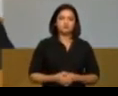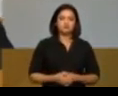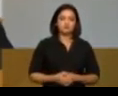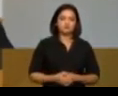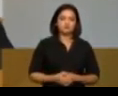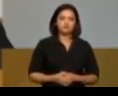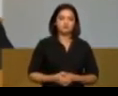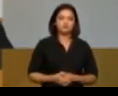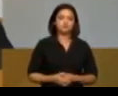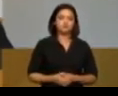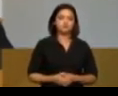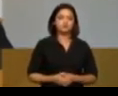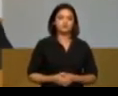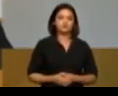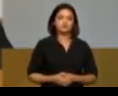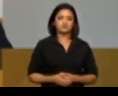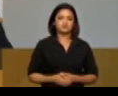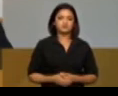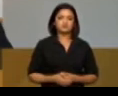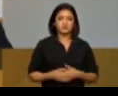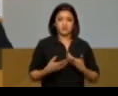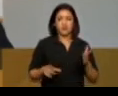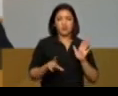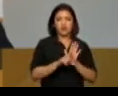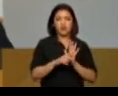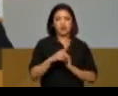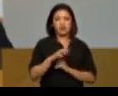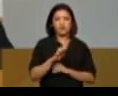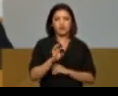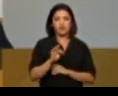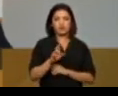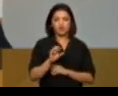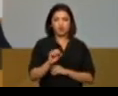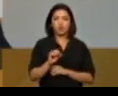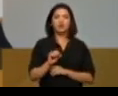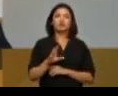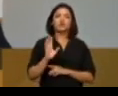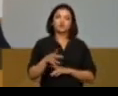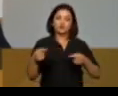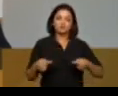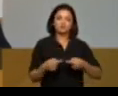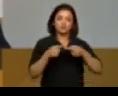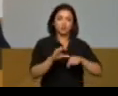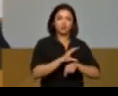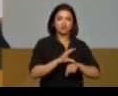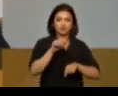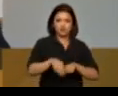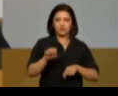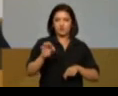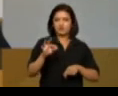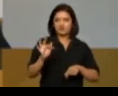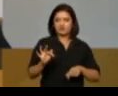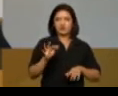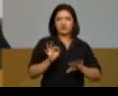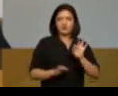cuja constitucionalidade da Lei do Petróleo foi confirmada pelo plenário desta Suprema Corte no julgamento